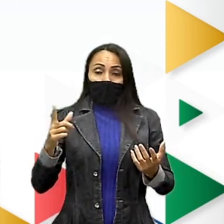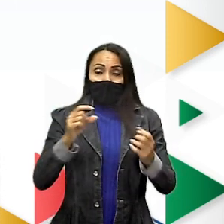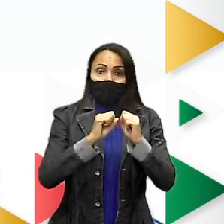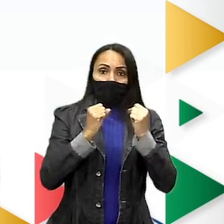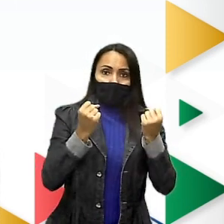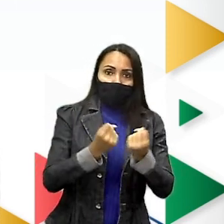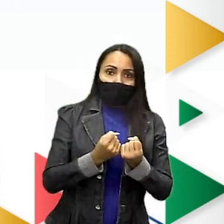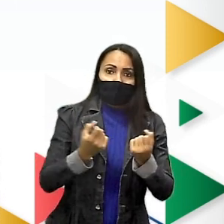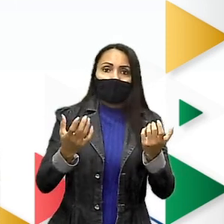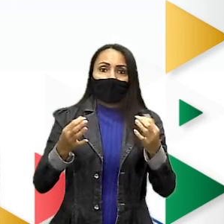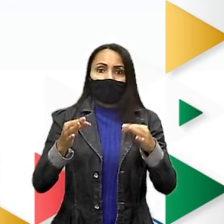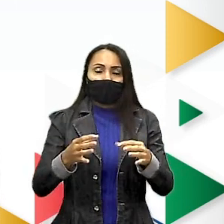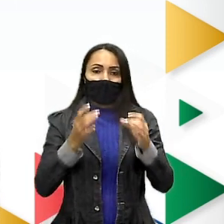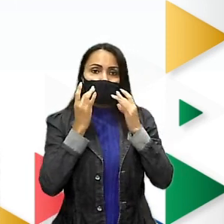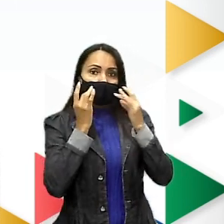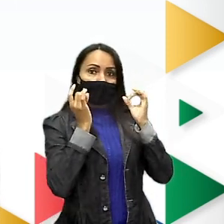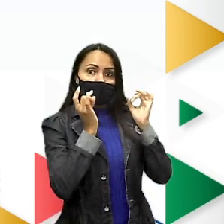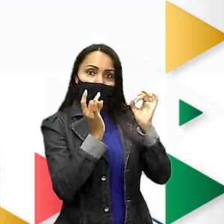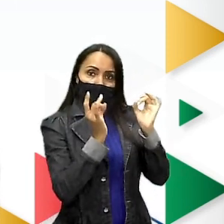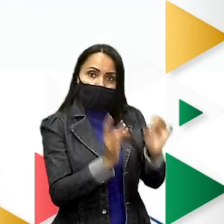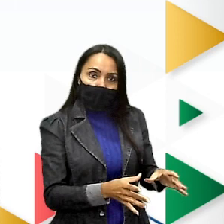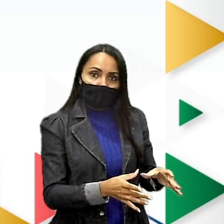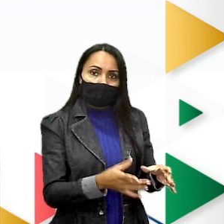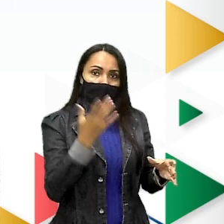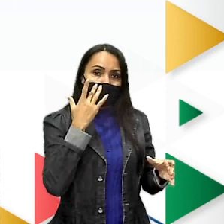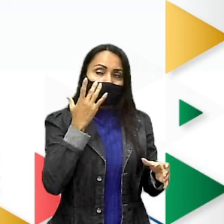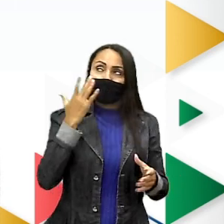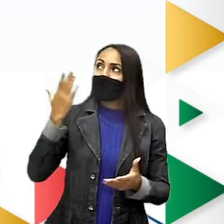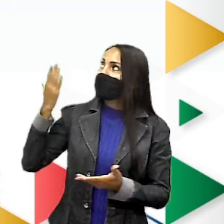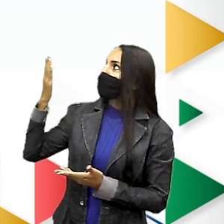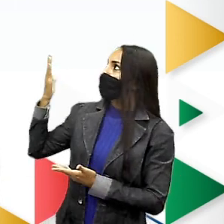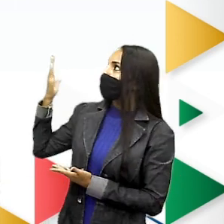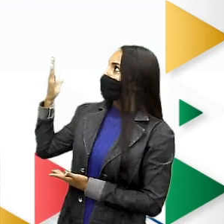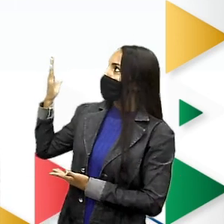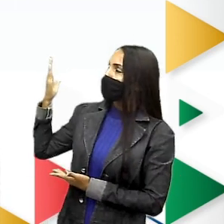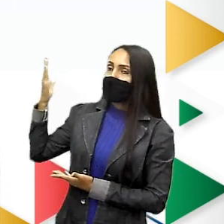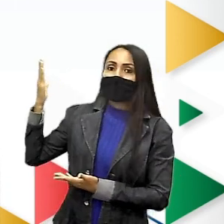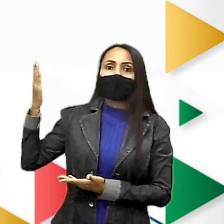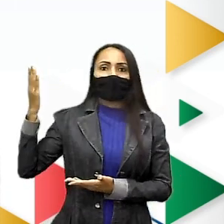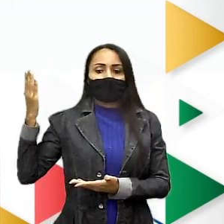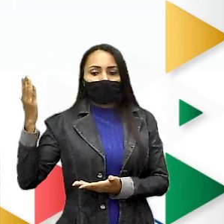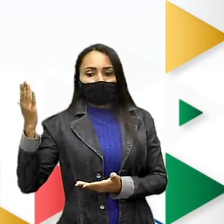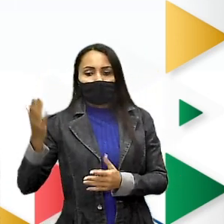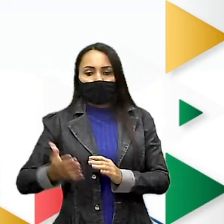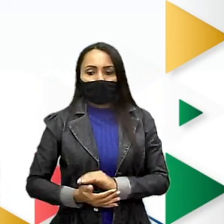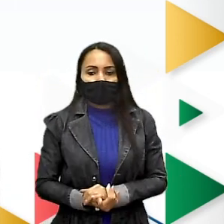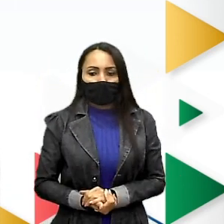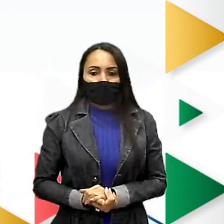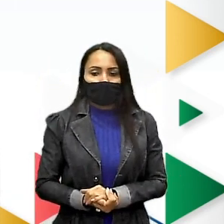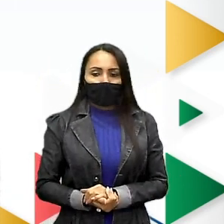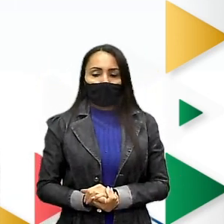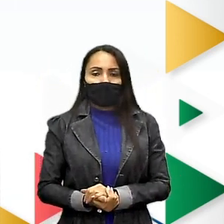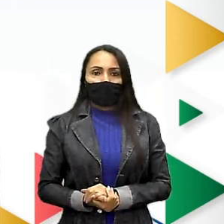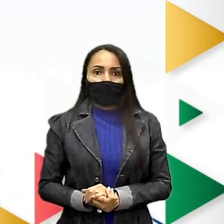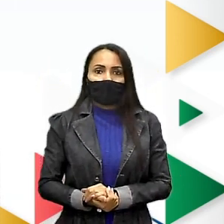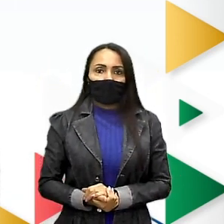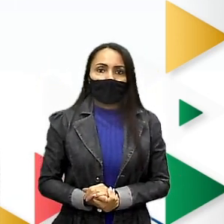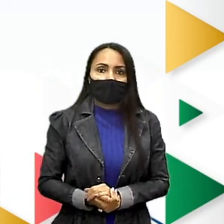sociedade justa a gente abandone esse tipo de produção. Está sendo feita por uma necessidade, até enquanto